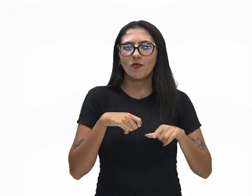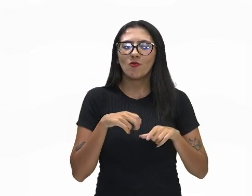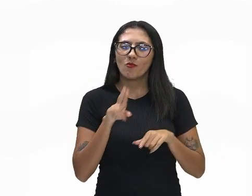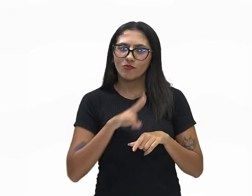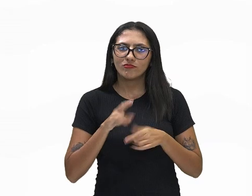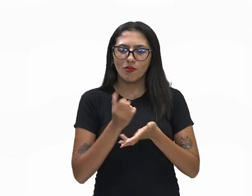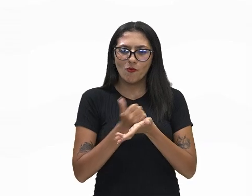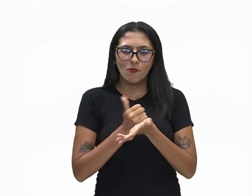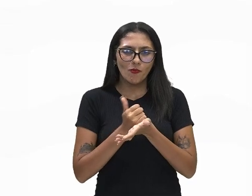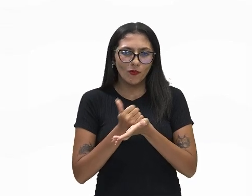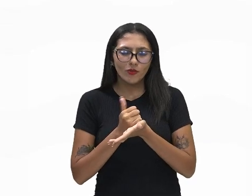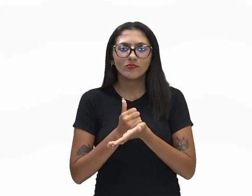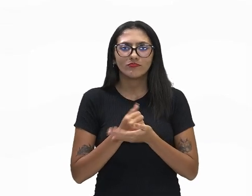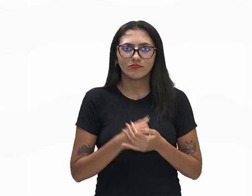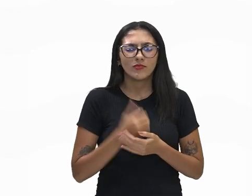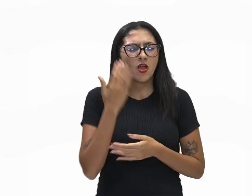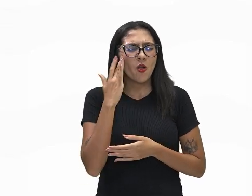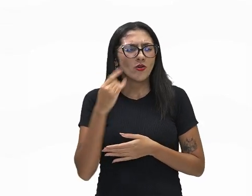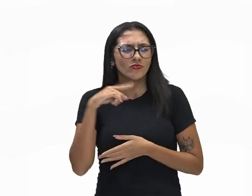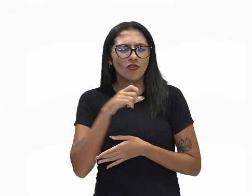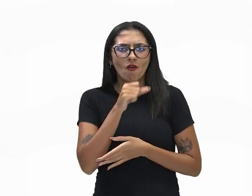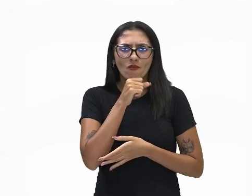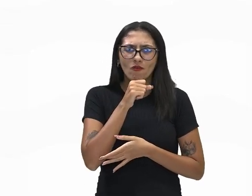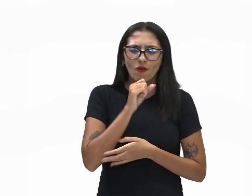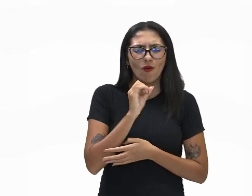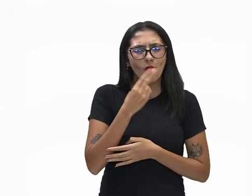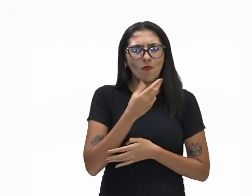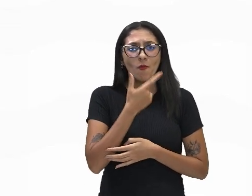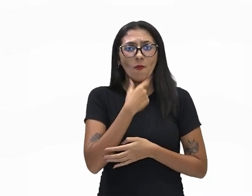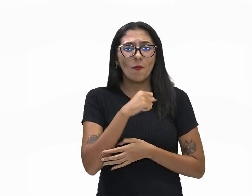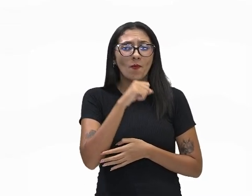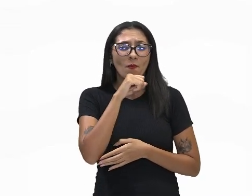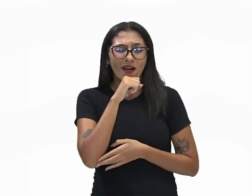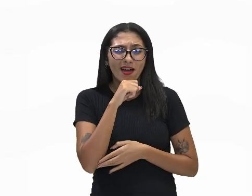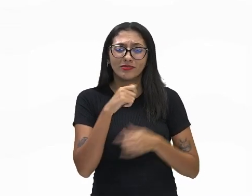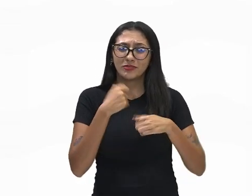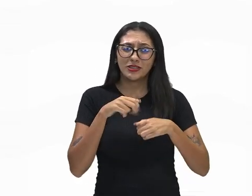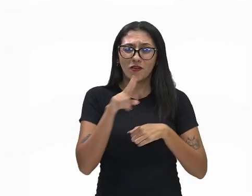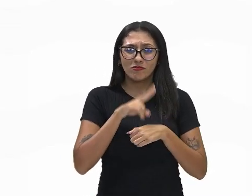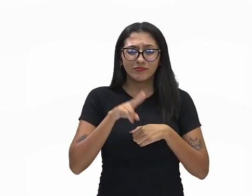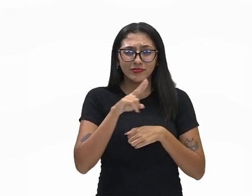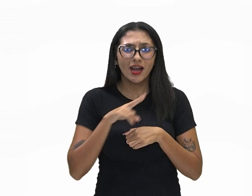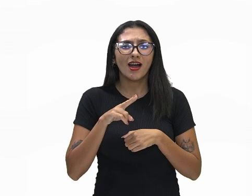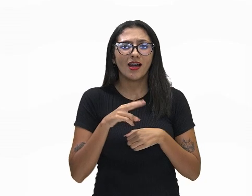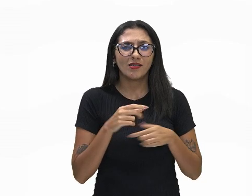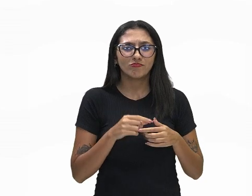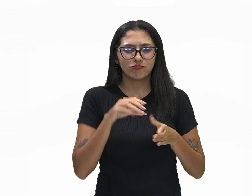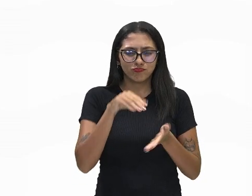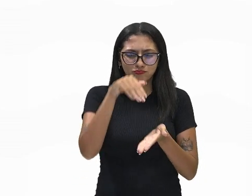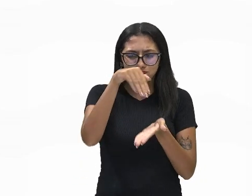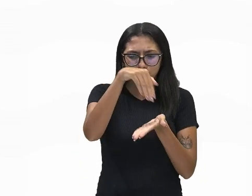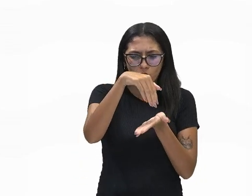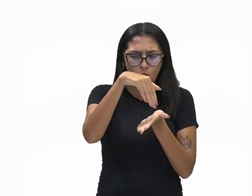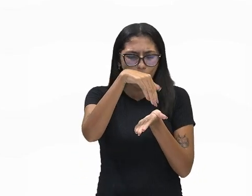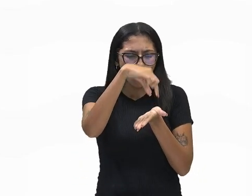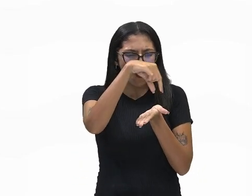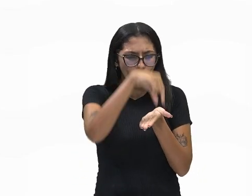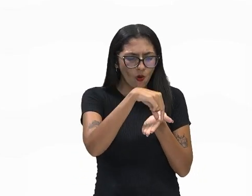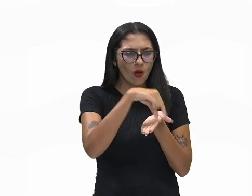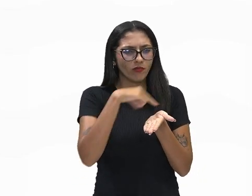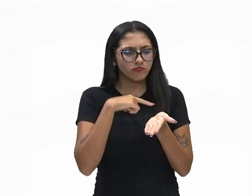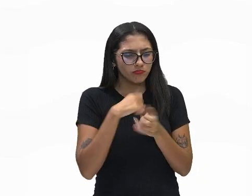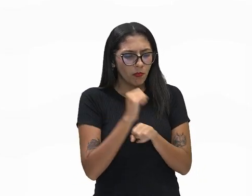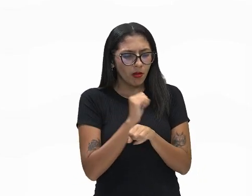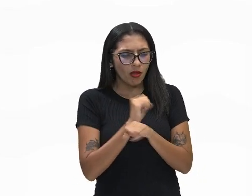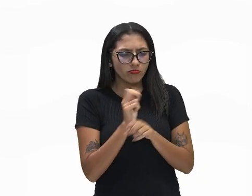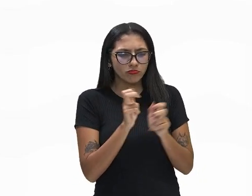de vocês, lembre aí dos cartuchos que a gente tinha que soprar para funcionar. Um tempo depois, tudo isso evoluiu, vieram os